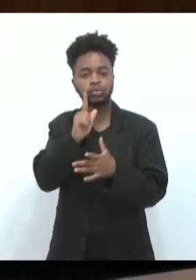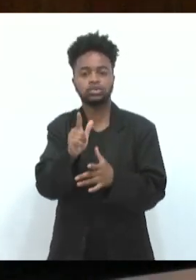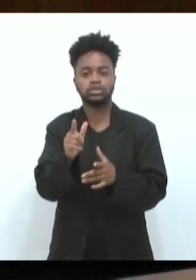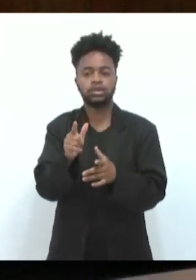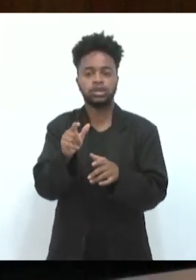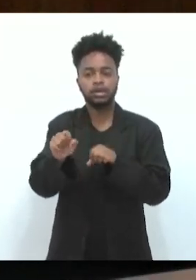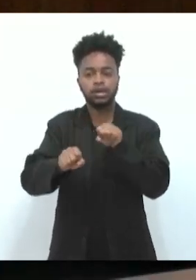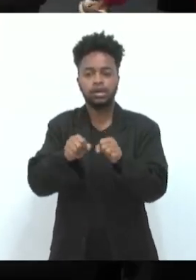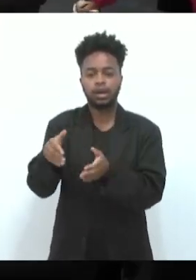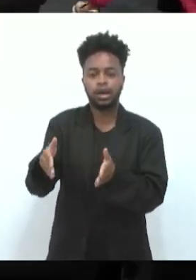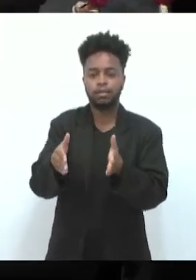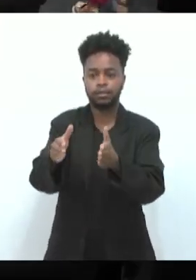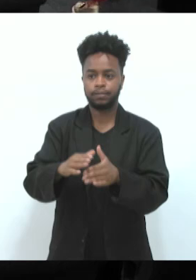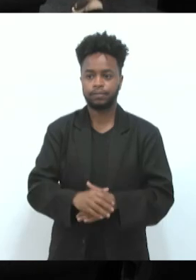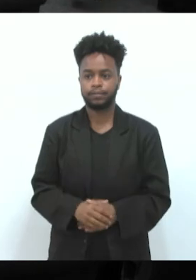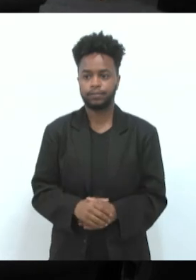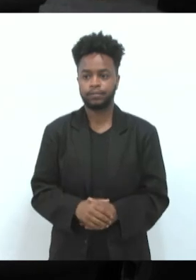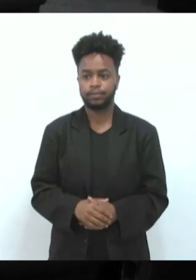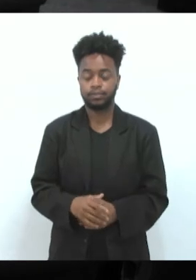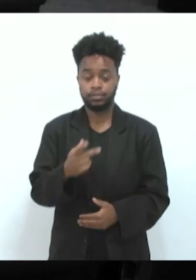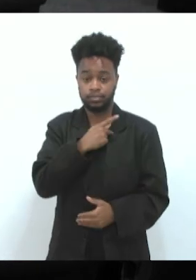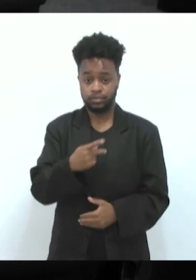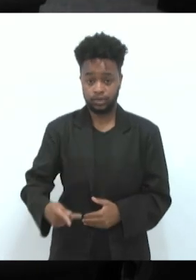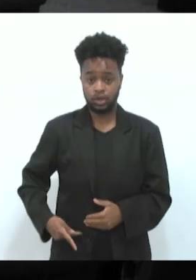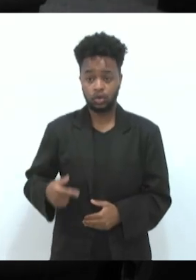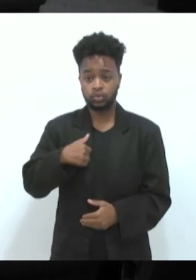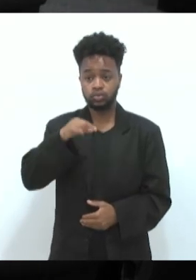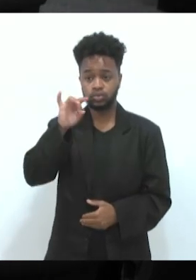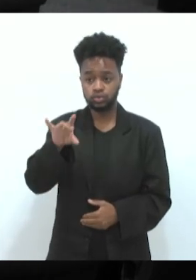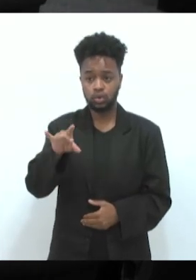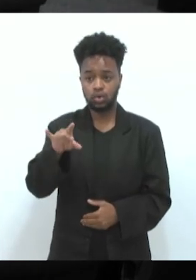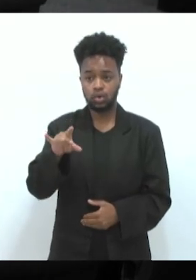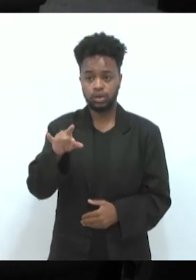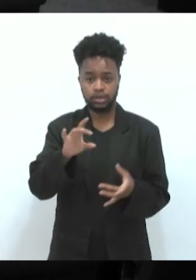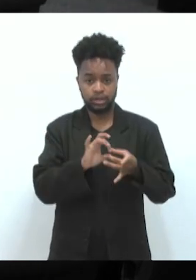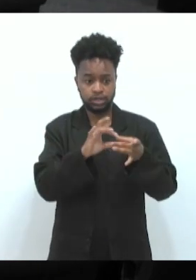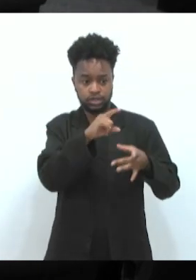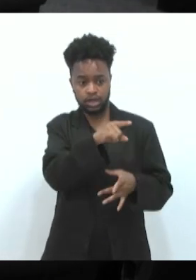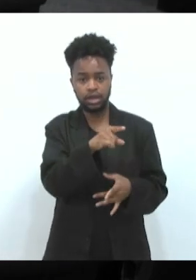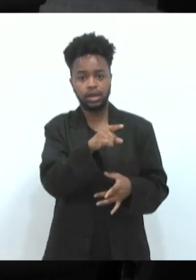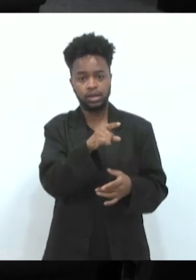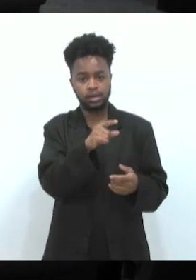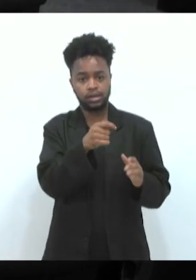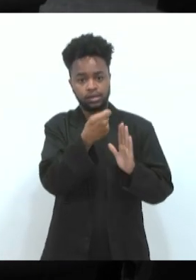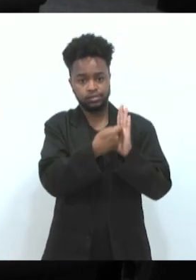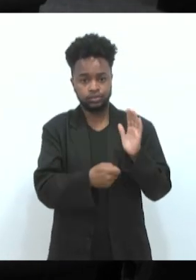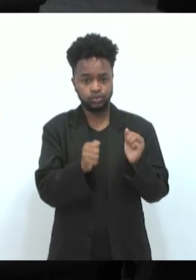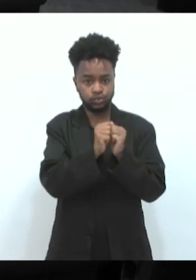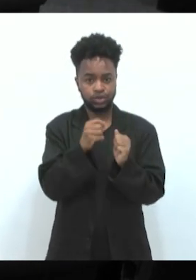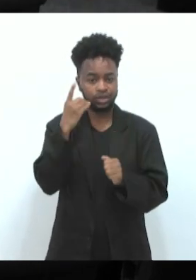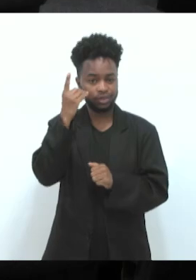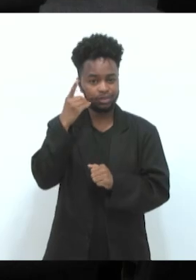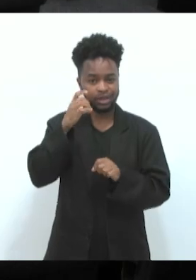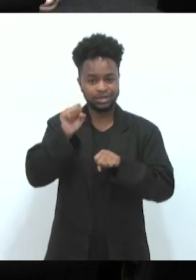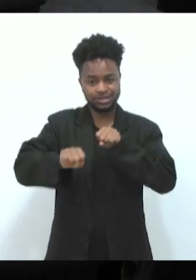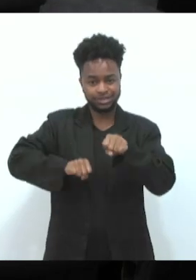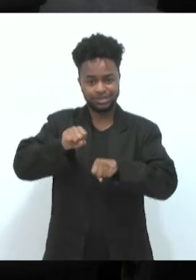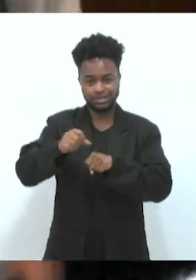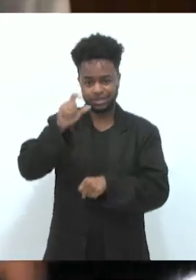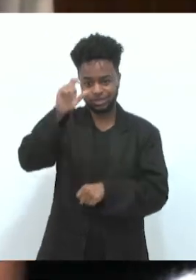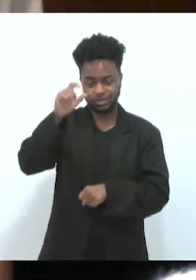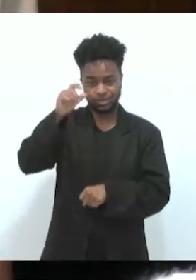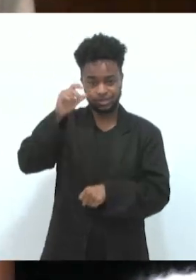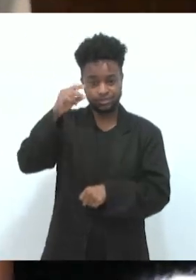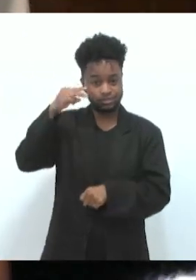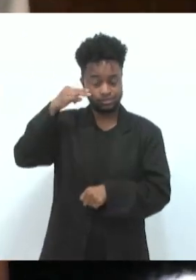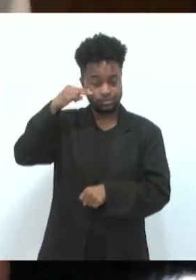município. Presidente, só para conceder a coautoria à nossa deputada ciclista, Tia Ju, e